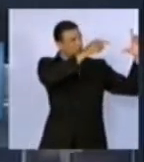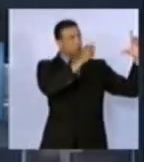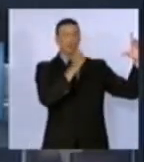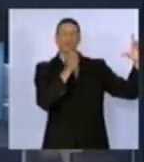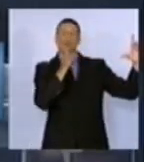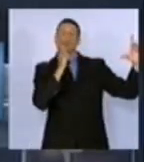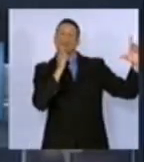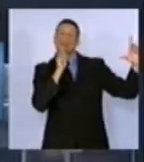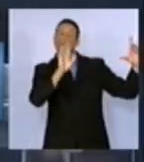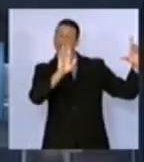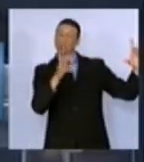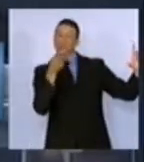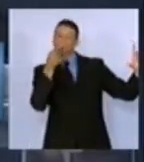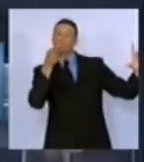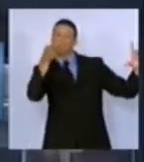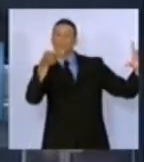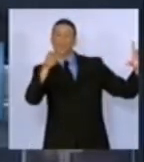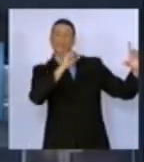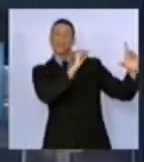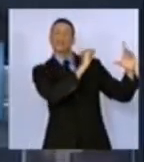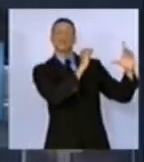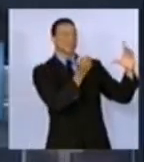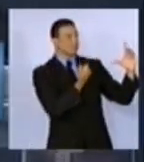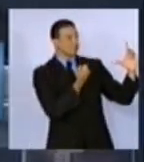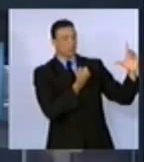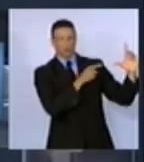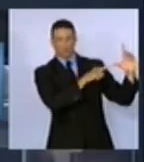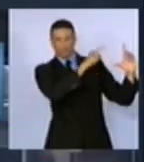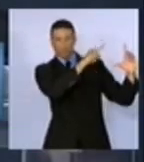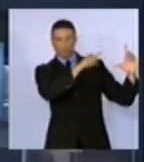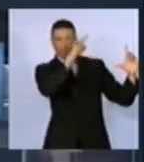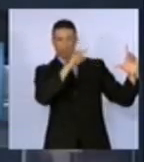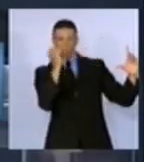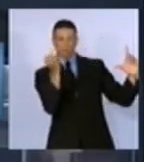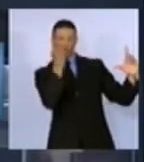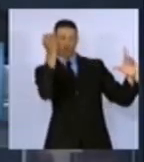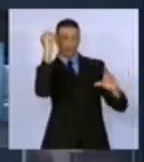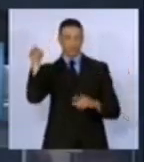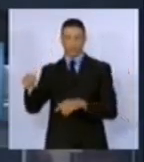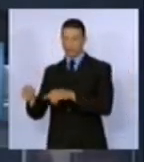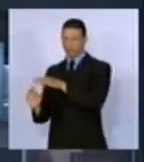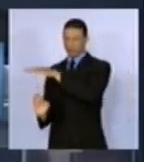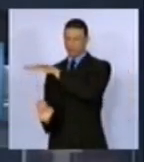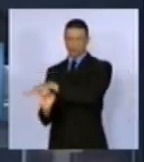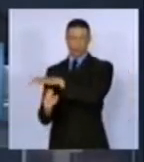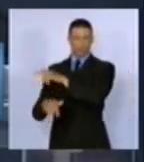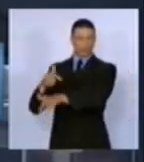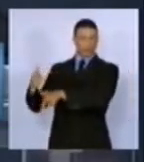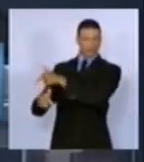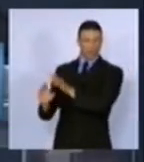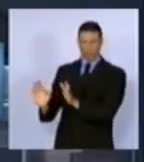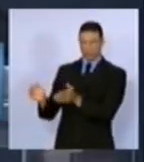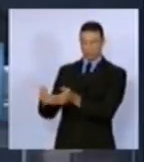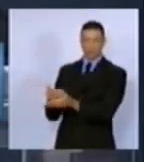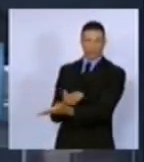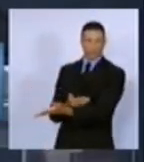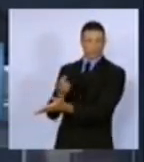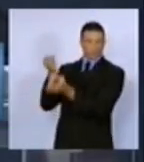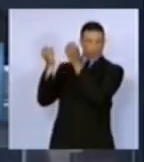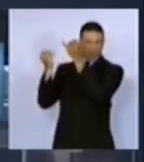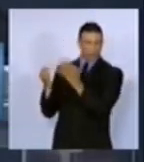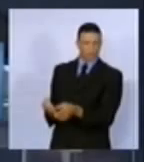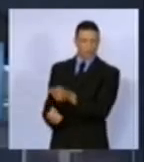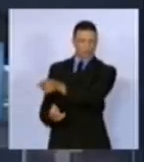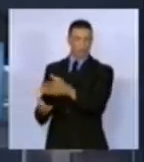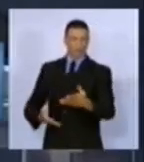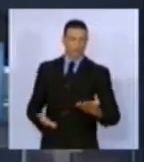números também eh da base de dados R que é do Ministério do Trabalho e Emprego trabalho formal eh fala-se muito que o trabalhador da